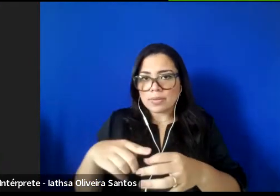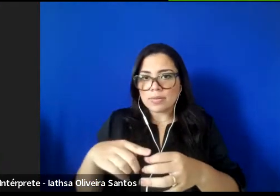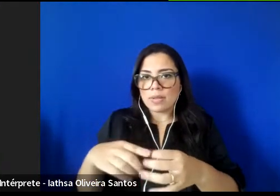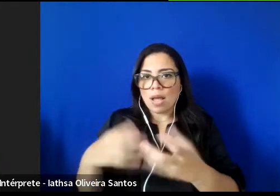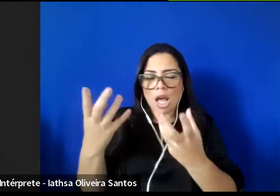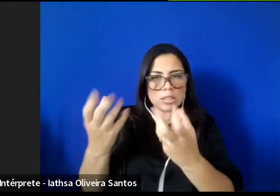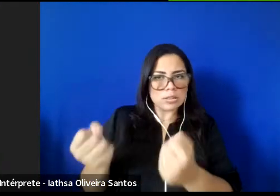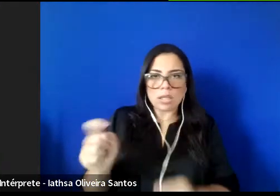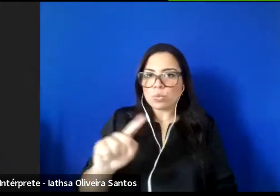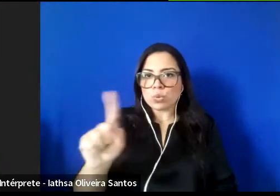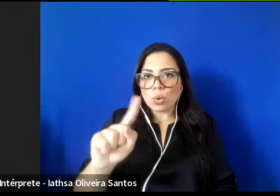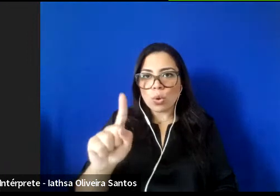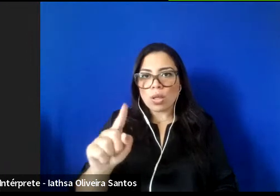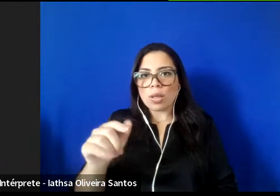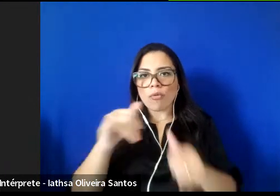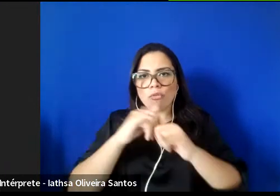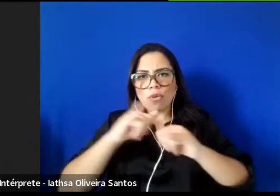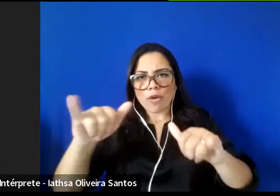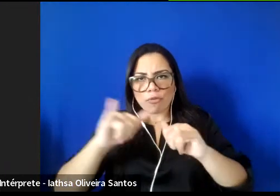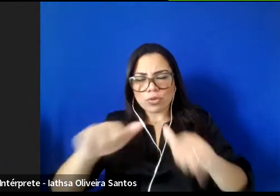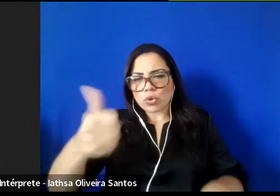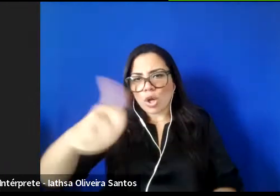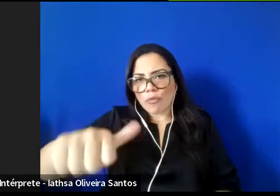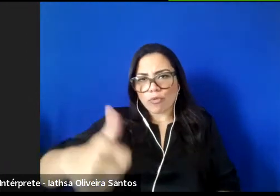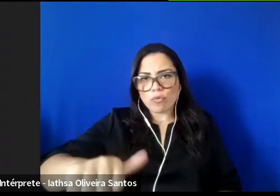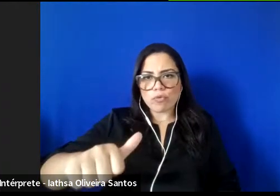e revisou vários contratos,